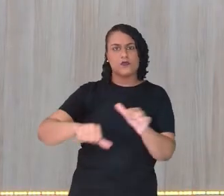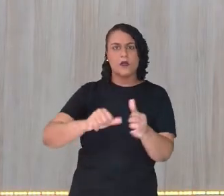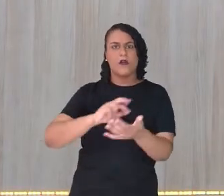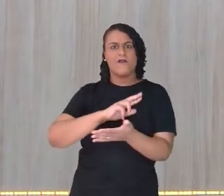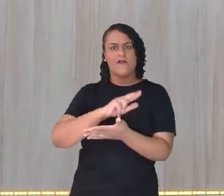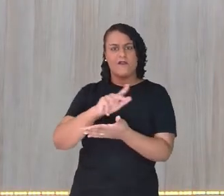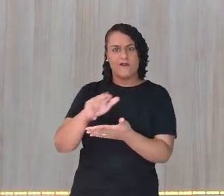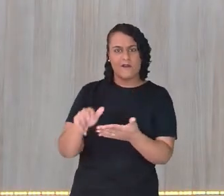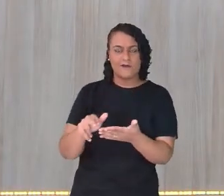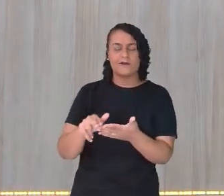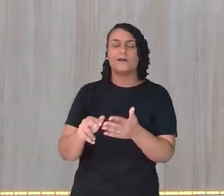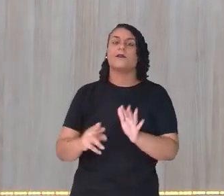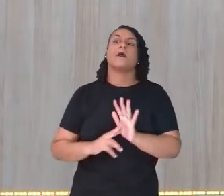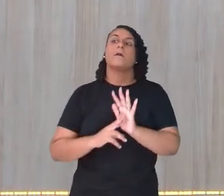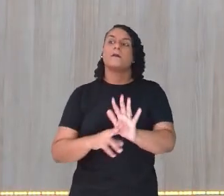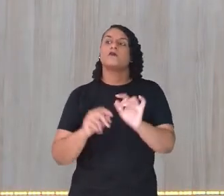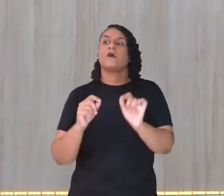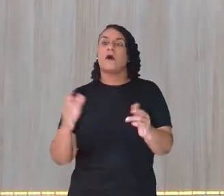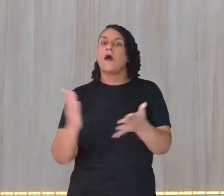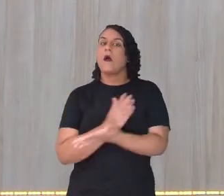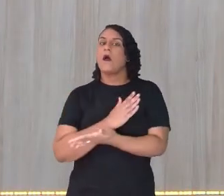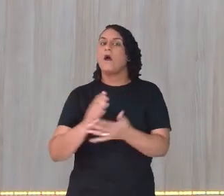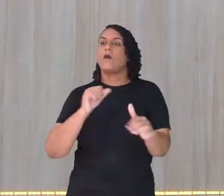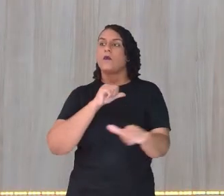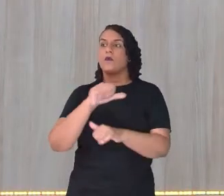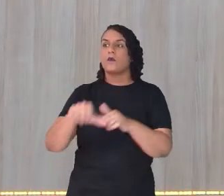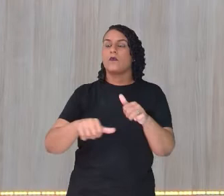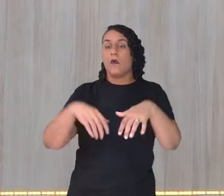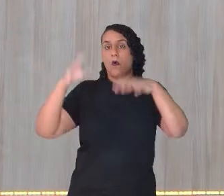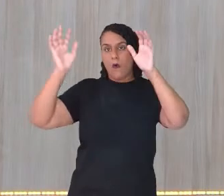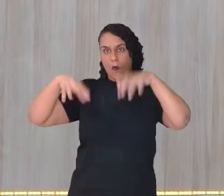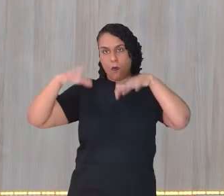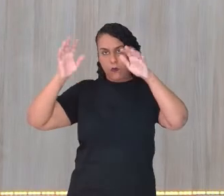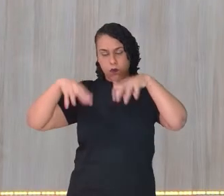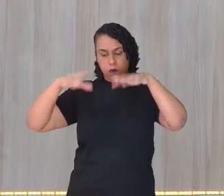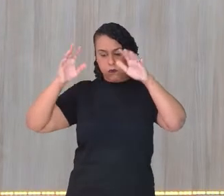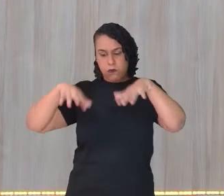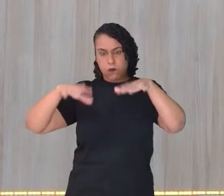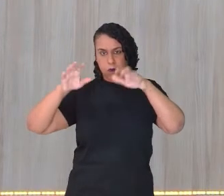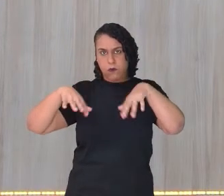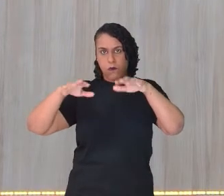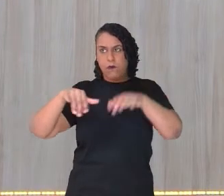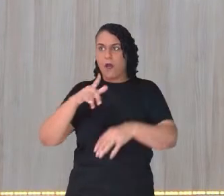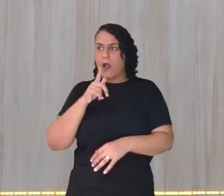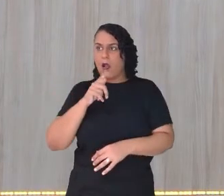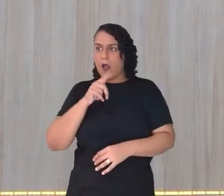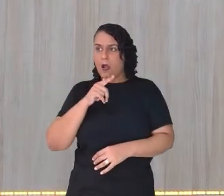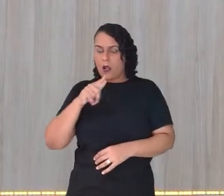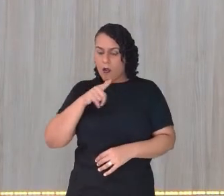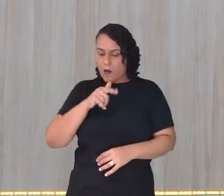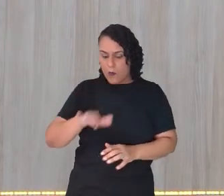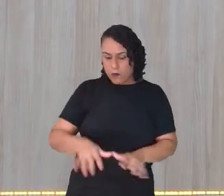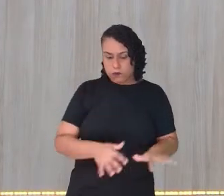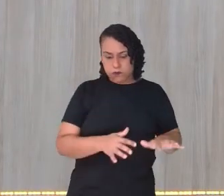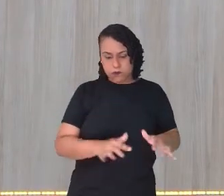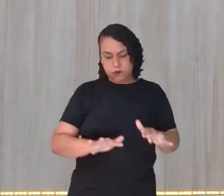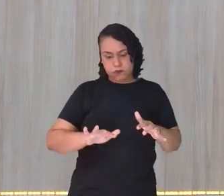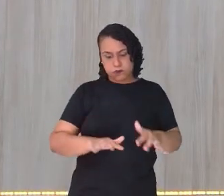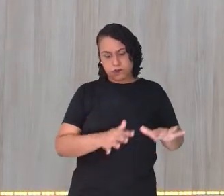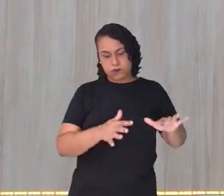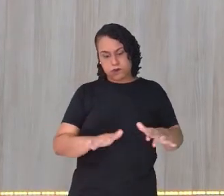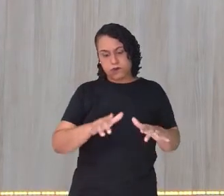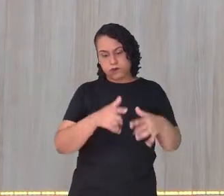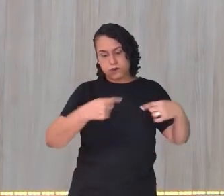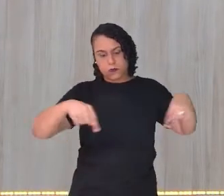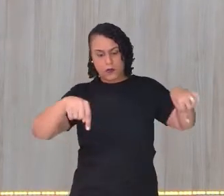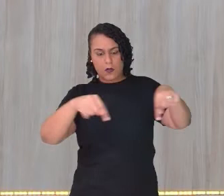eu estou trazendo para vocês algumas mudanças. Ó. A chuva caindo, está aumentando aí volumes de lagos,